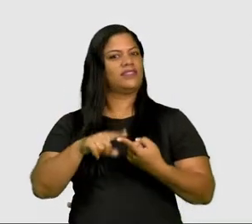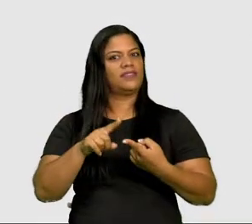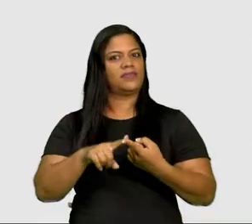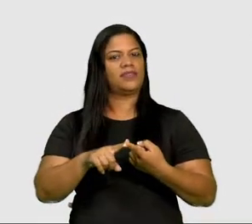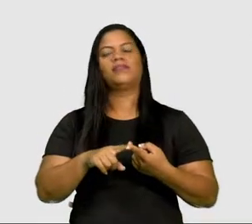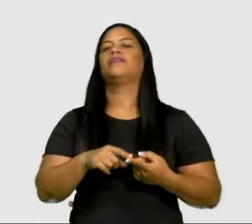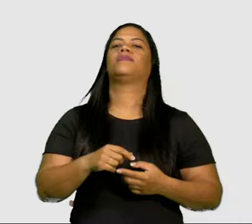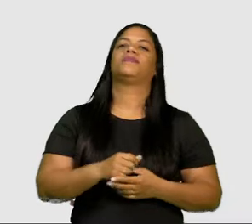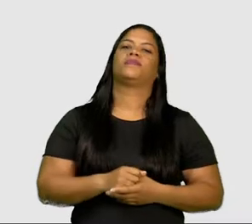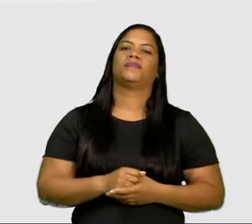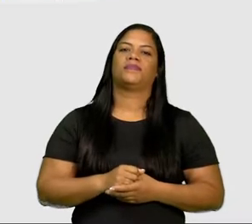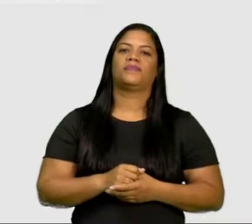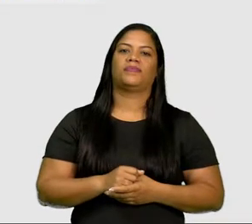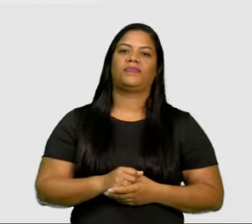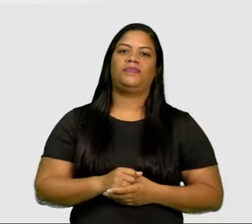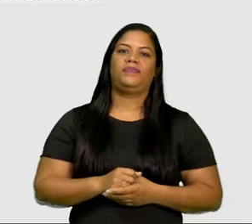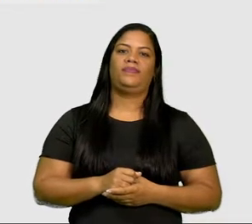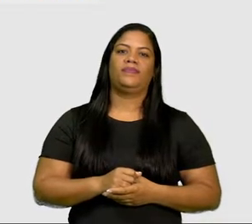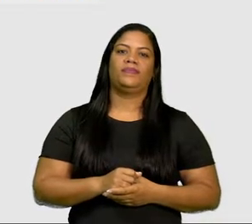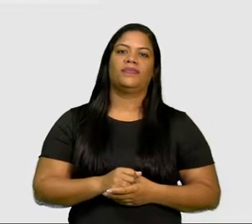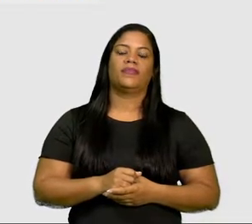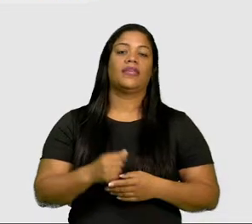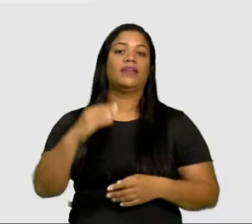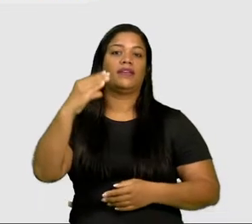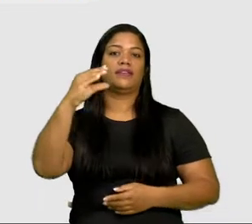o Cícero Dias.